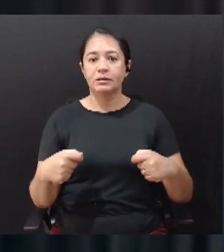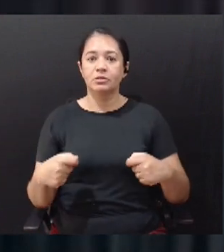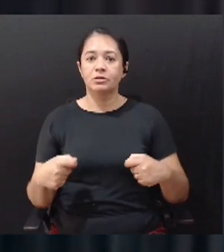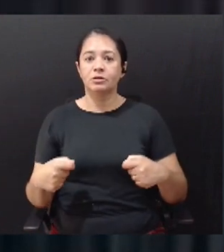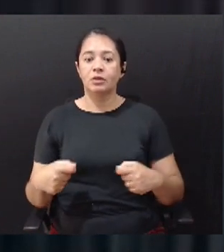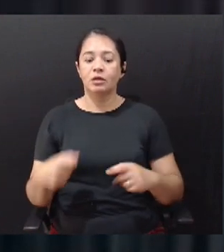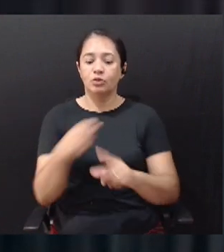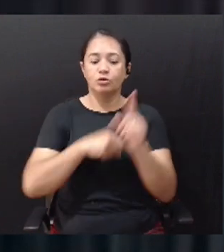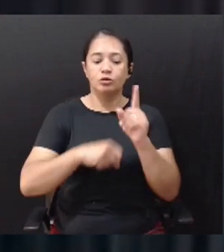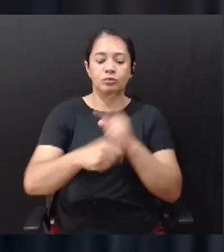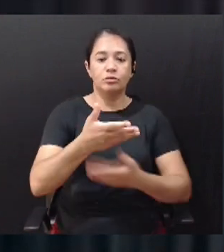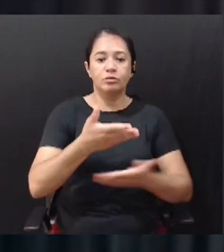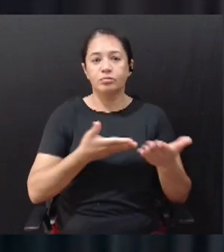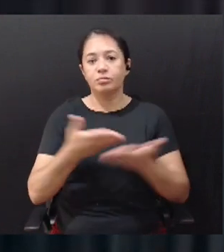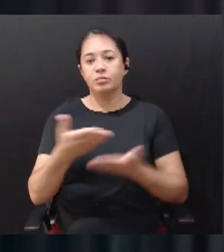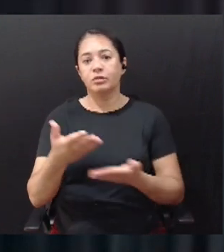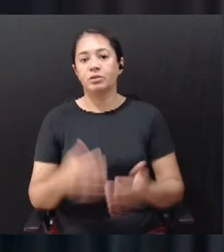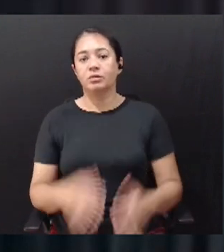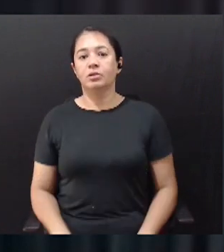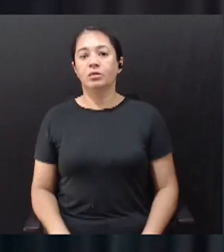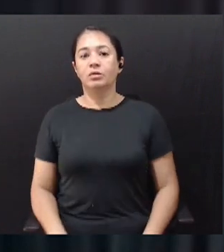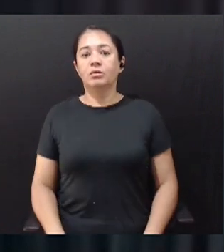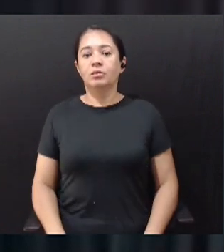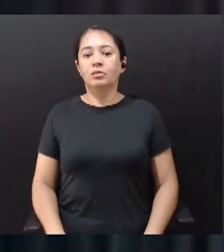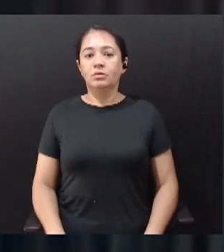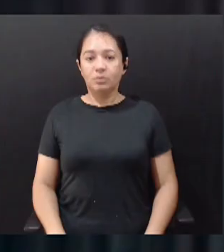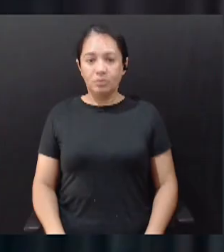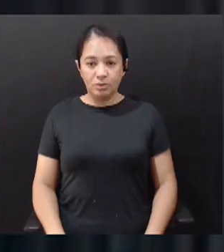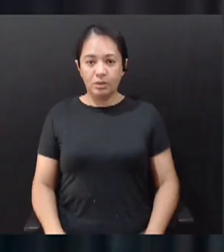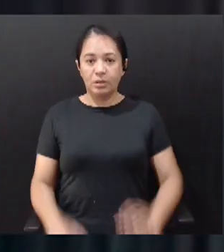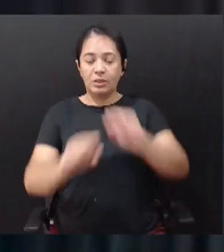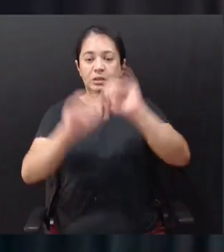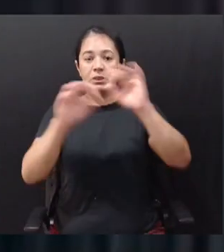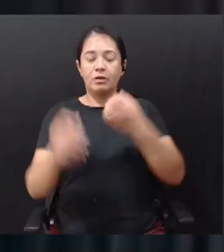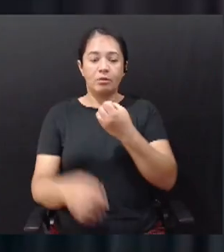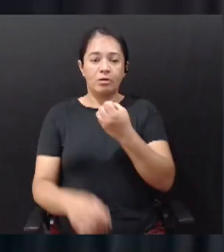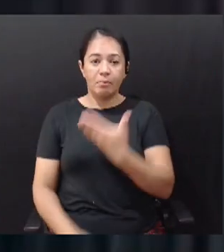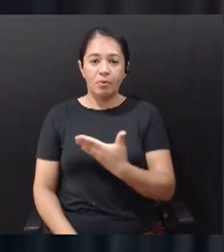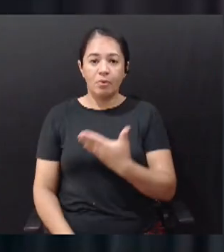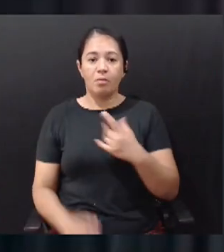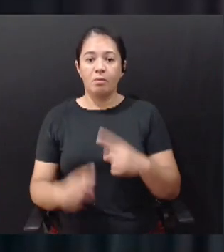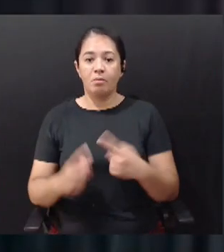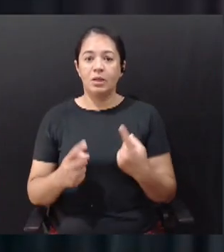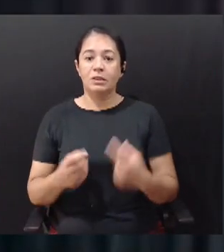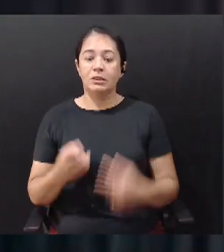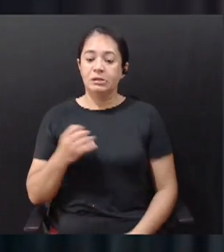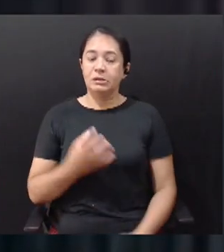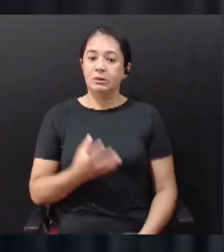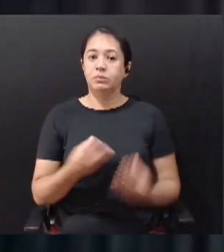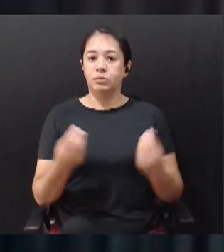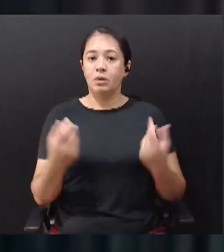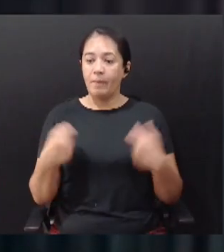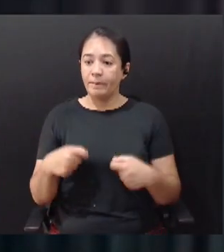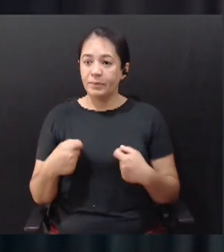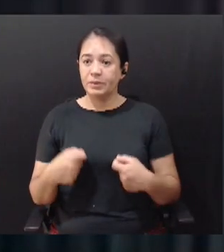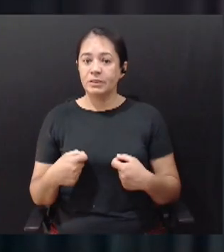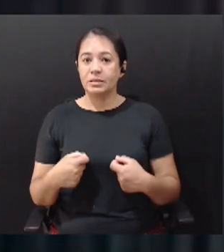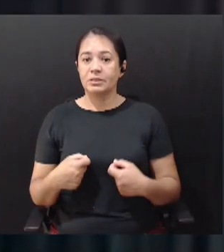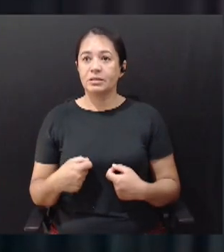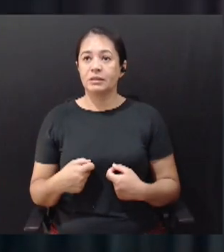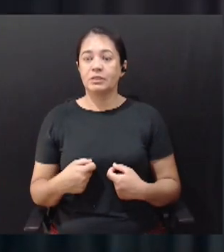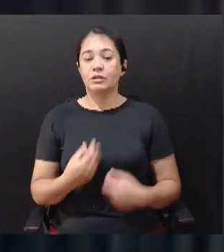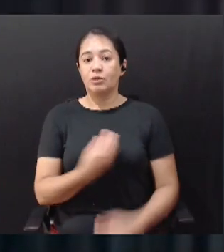enfim. É claro que isso é muito bom, mas acho que quando é exacerbado, né? Preciso estar, preciso viver tudo